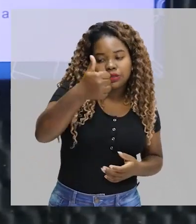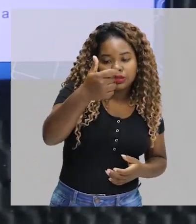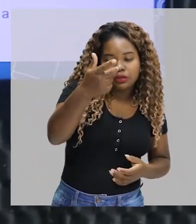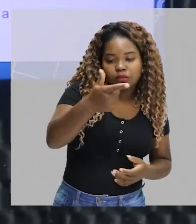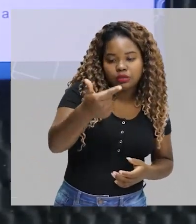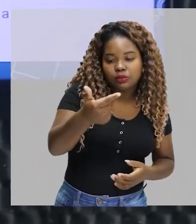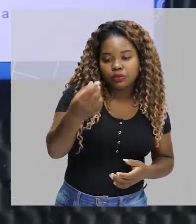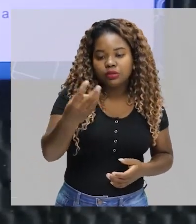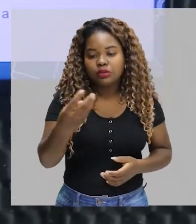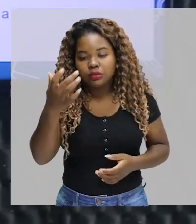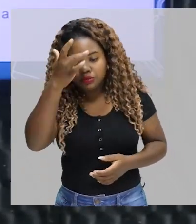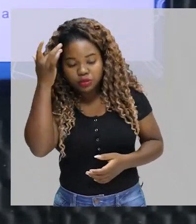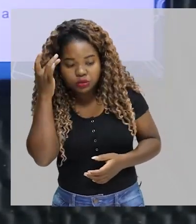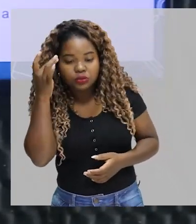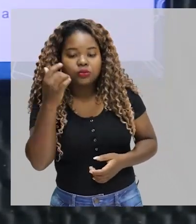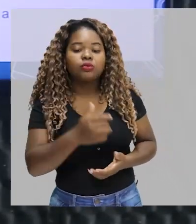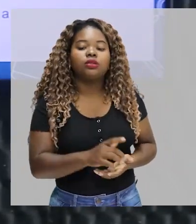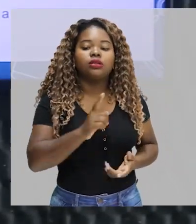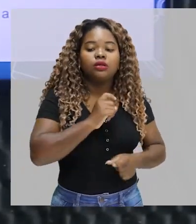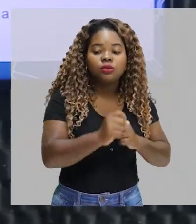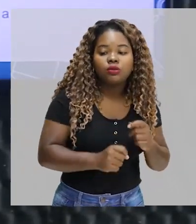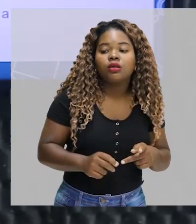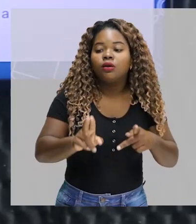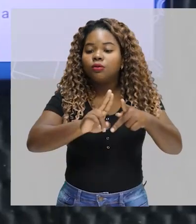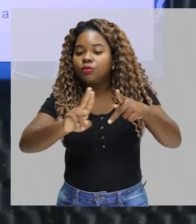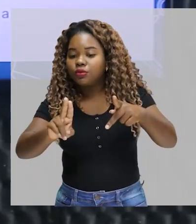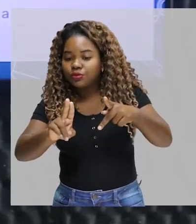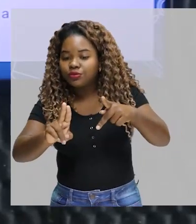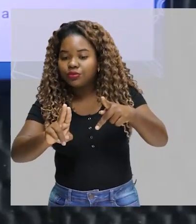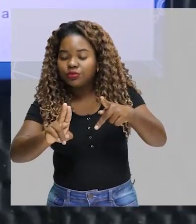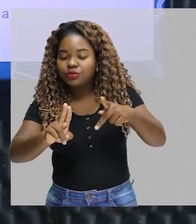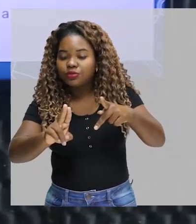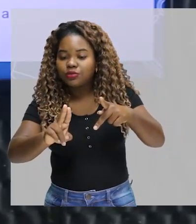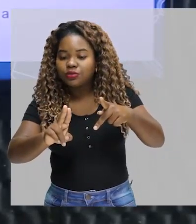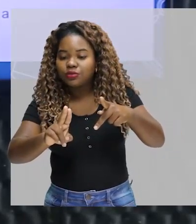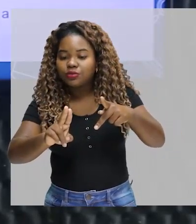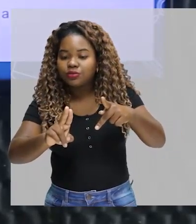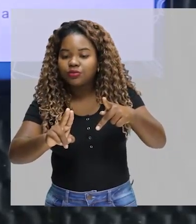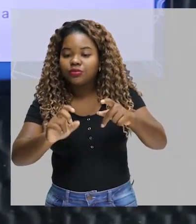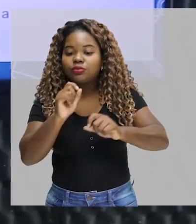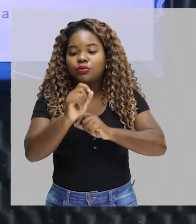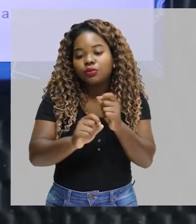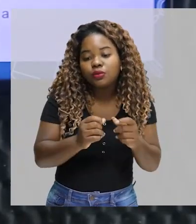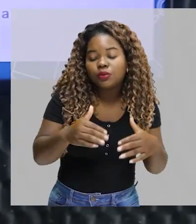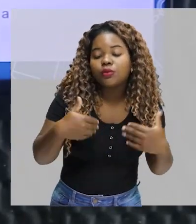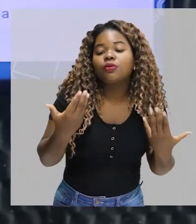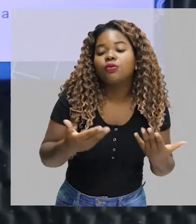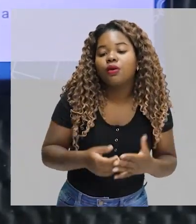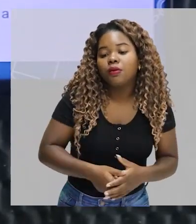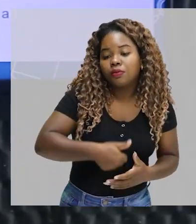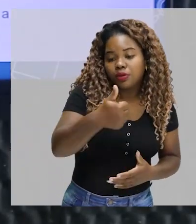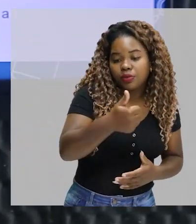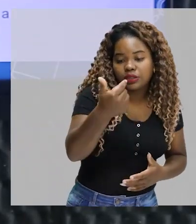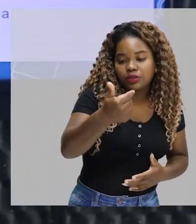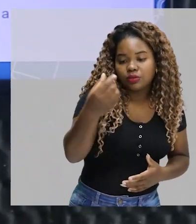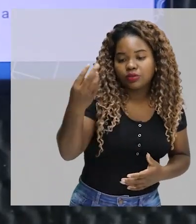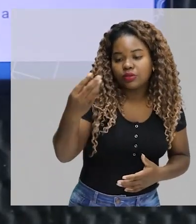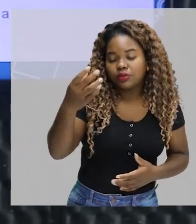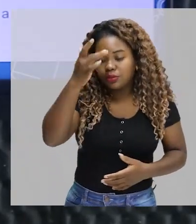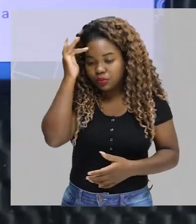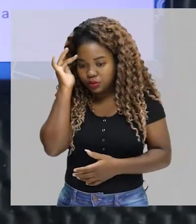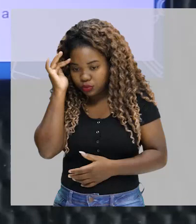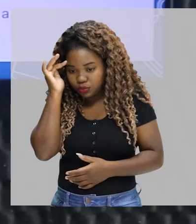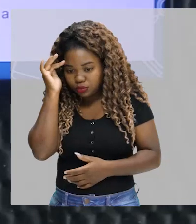tem um pronome correspondente. O que são as pessoas do discurso? Primeira pessoa, segunda pessoa, terceira